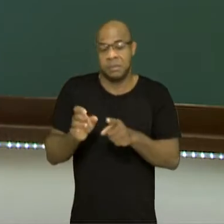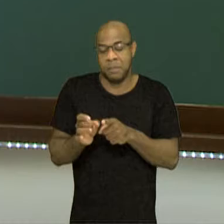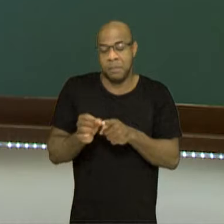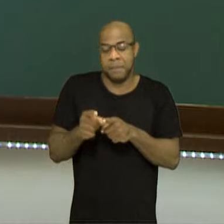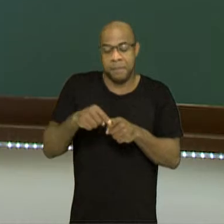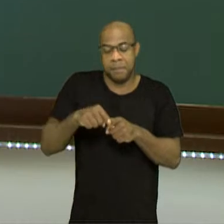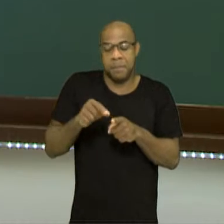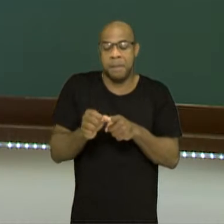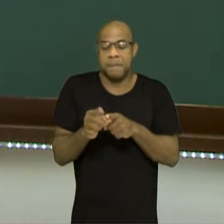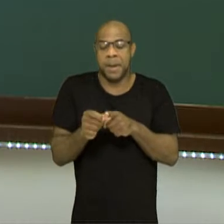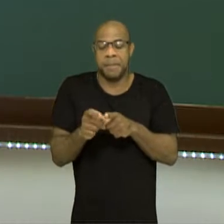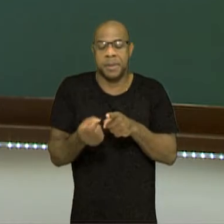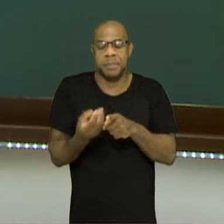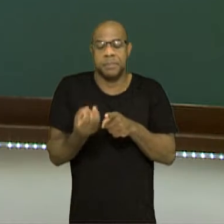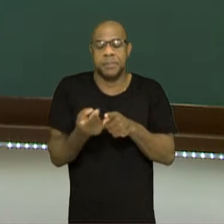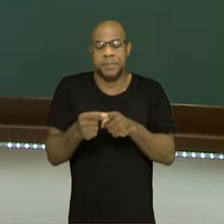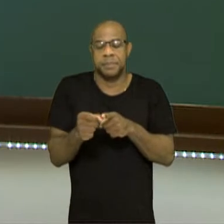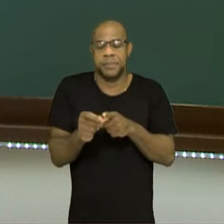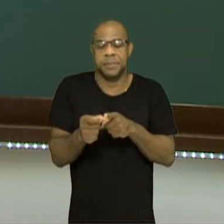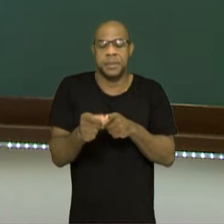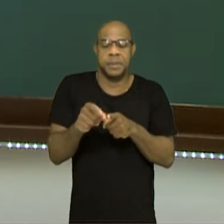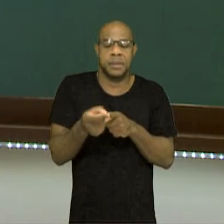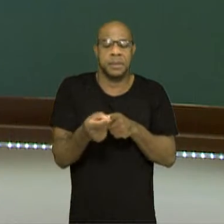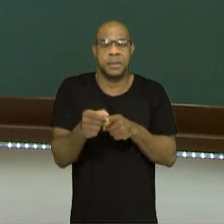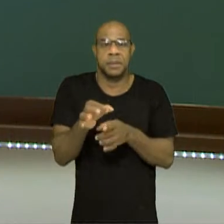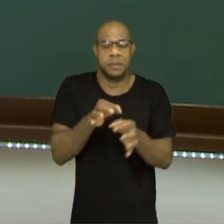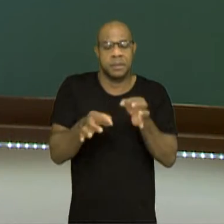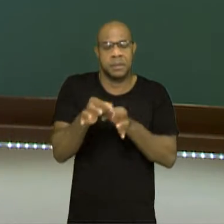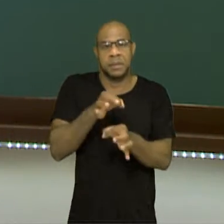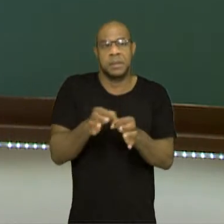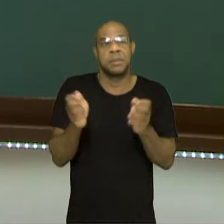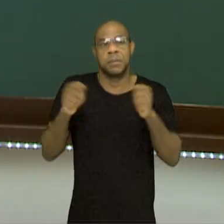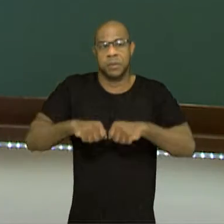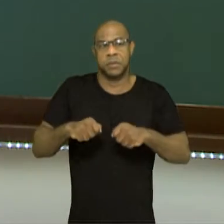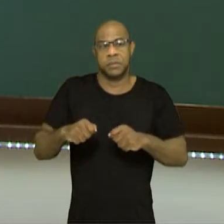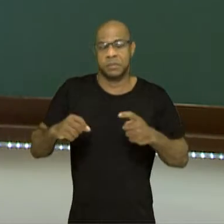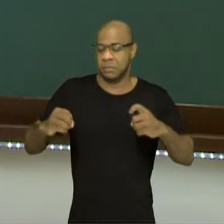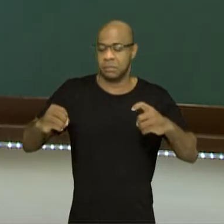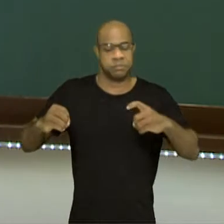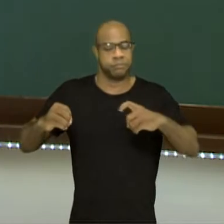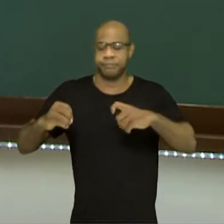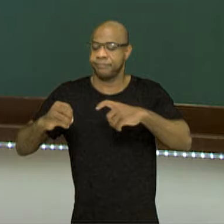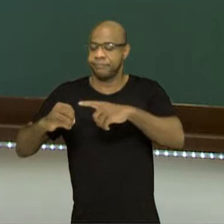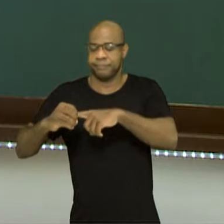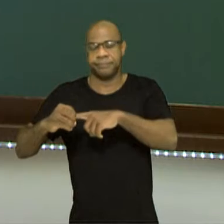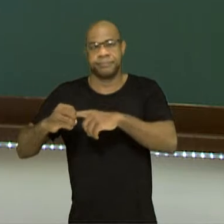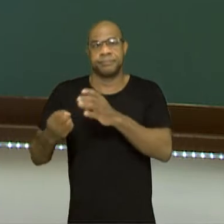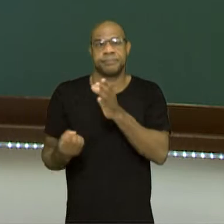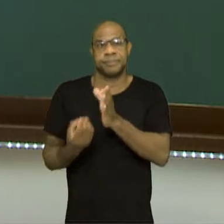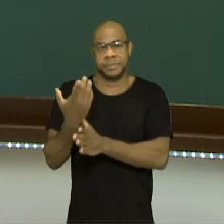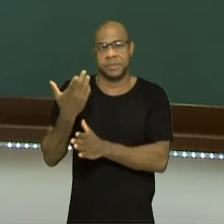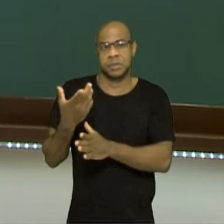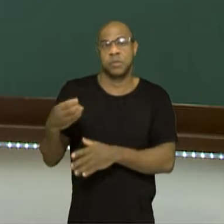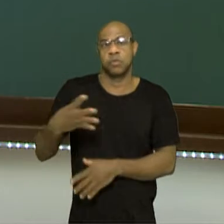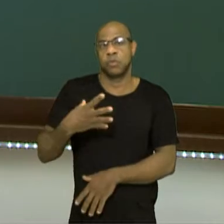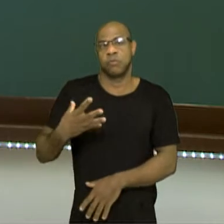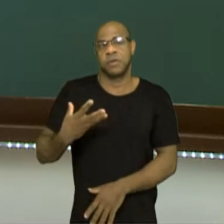produzir essas células sexuais que vão poder se unir ao ovócito, gerando um novo